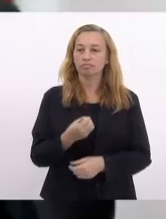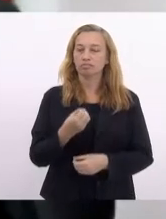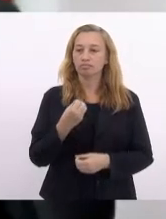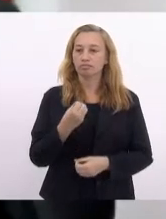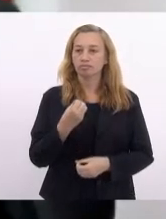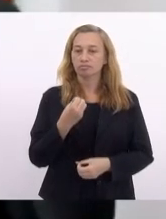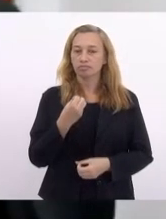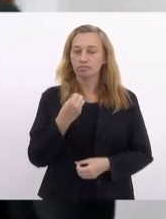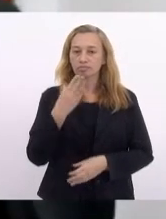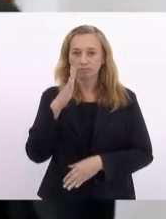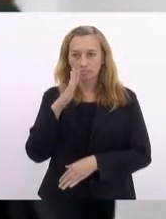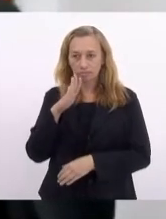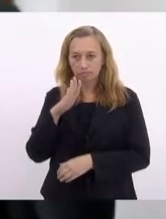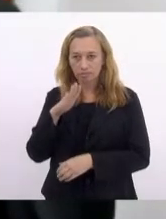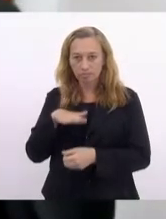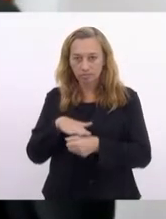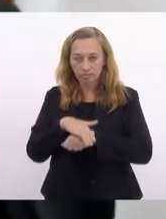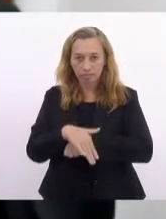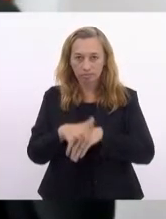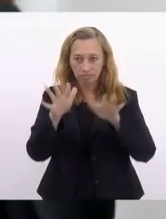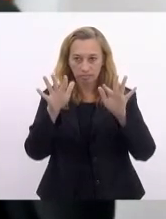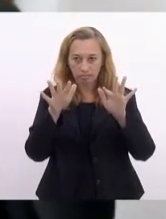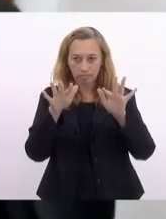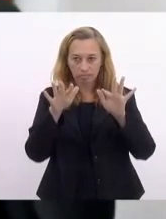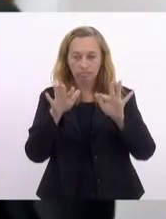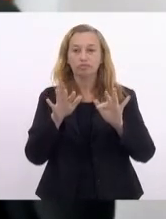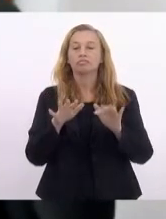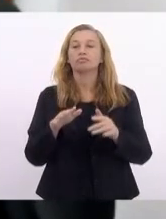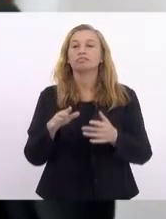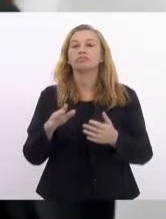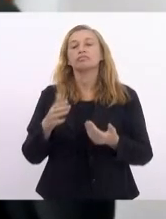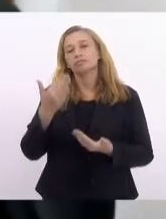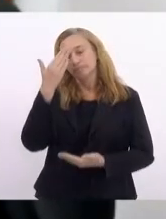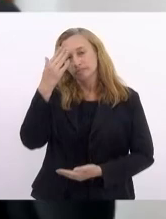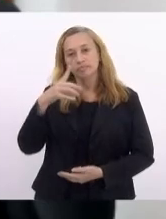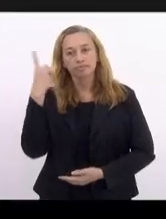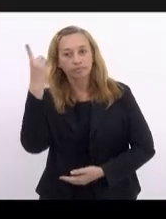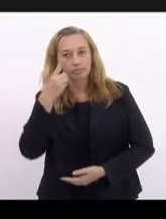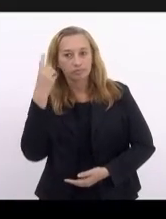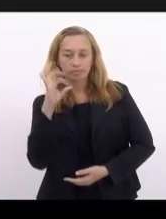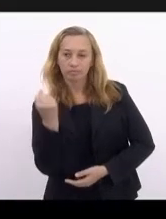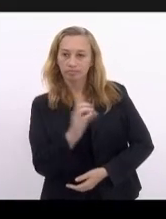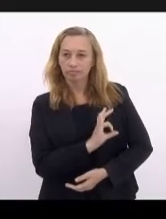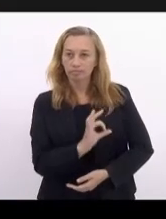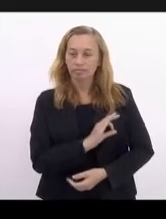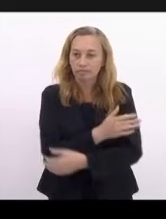ótimo final de tarde e uma ótima noite. Obrigada, deputada Marta Rocha. Um abraço.